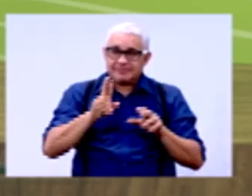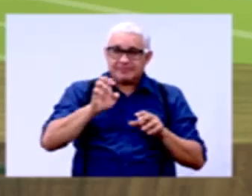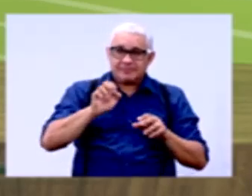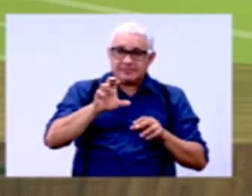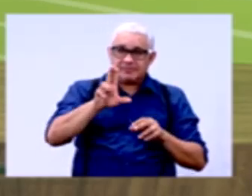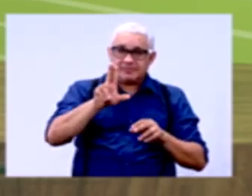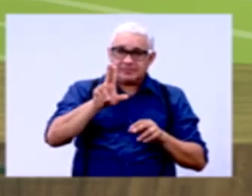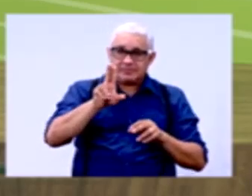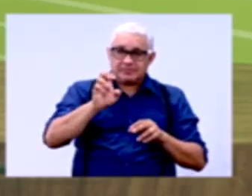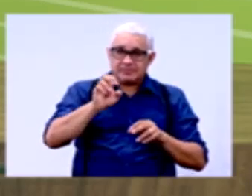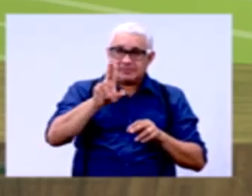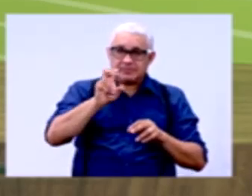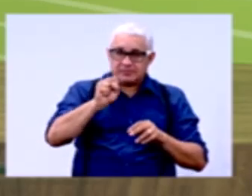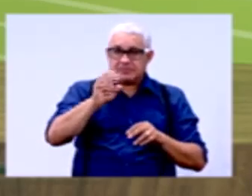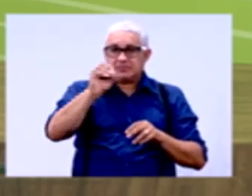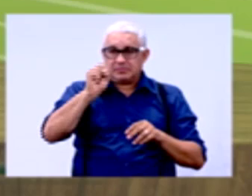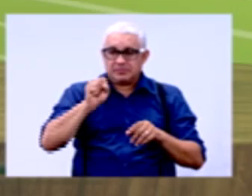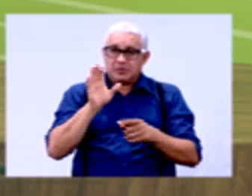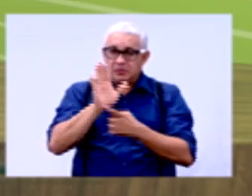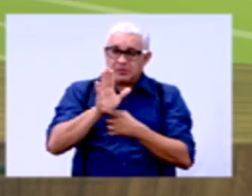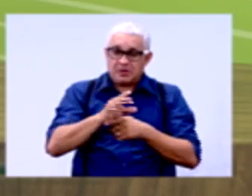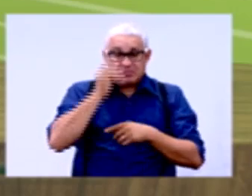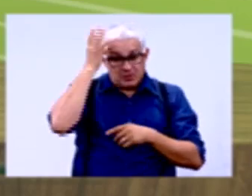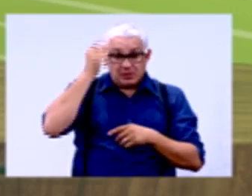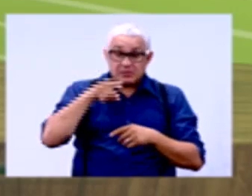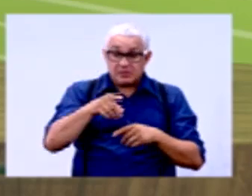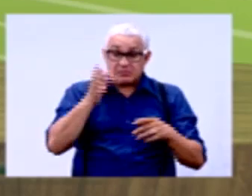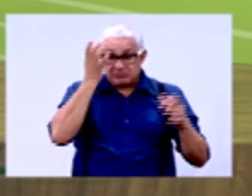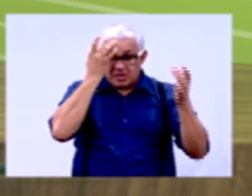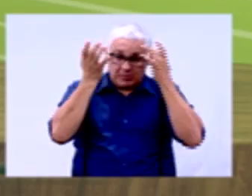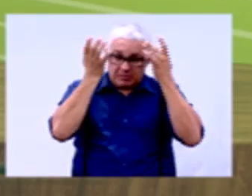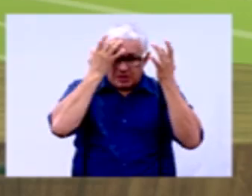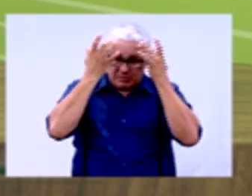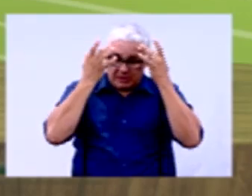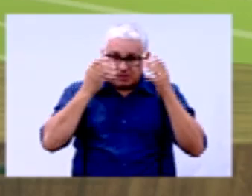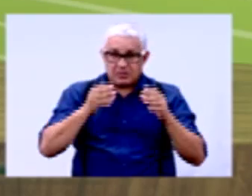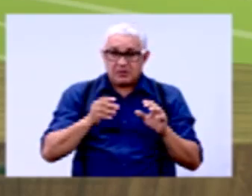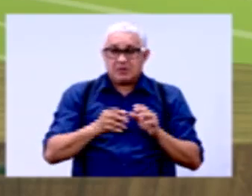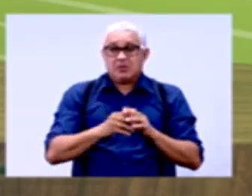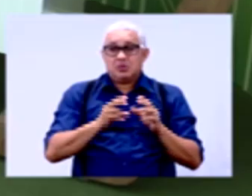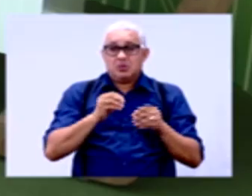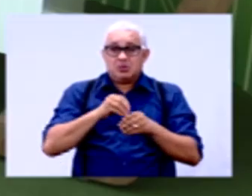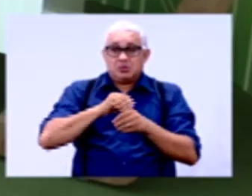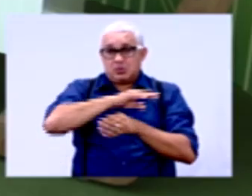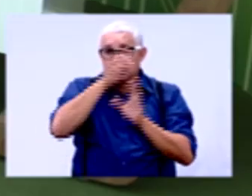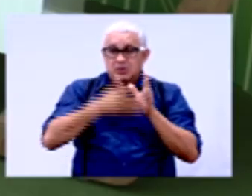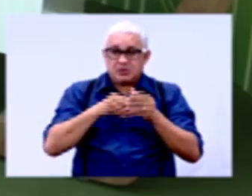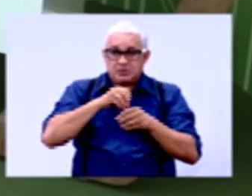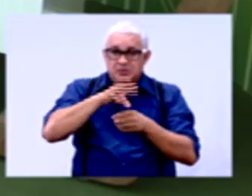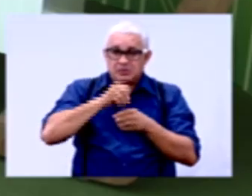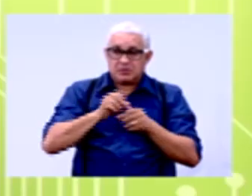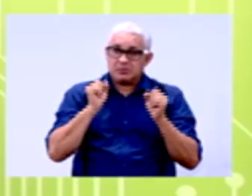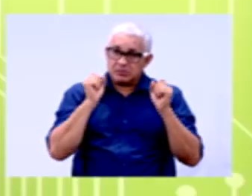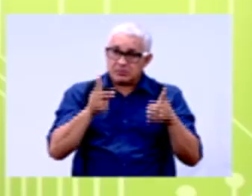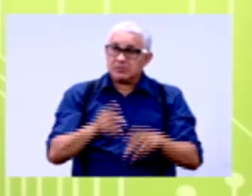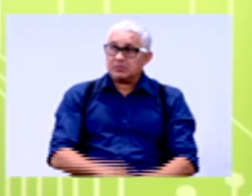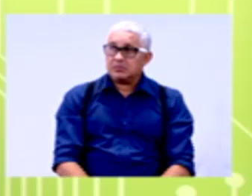foram apresentados. Isso fica mais fácil de vocês assimilarem, então, o conteúdo. Ok, professor.